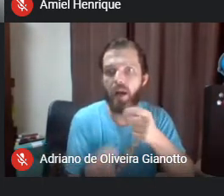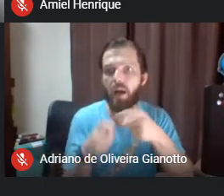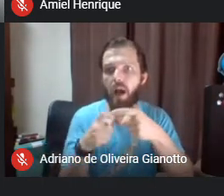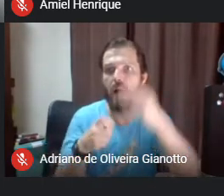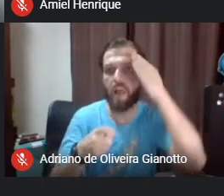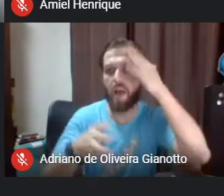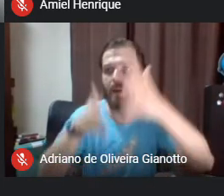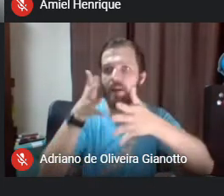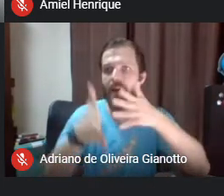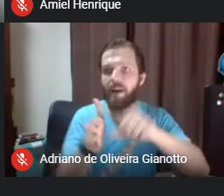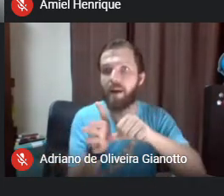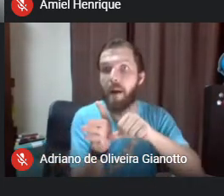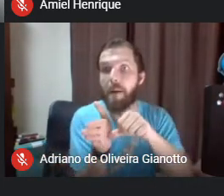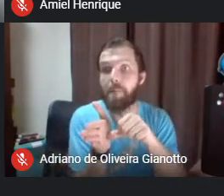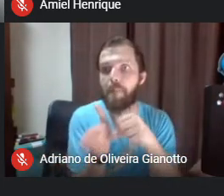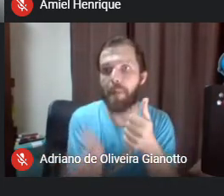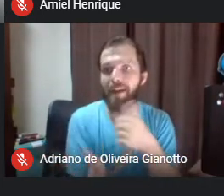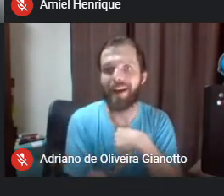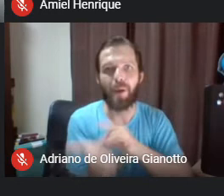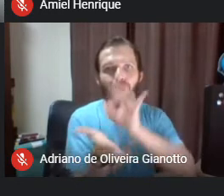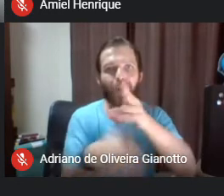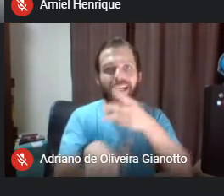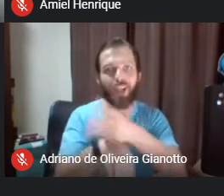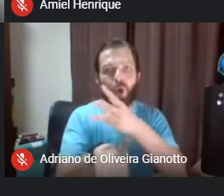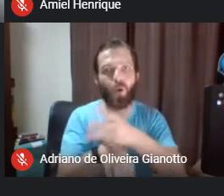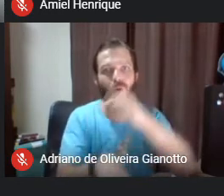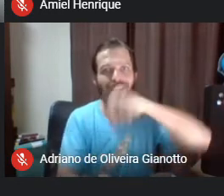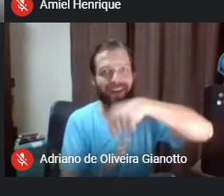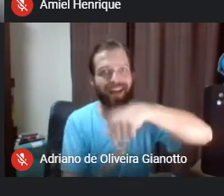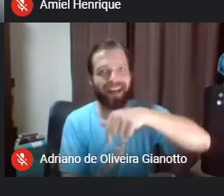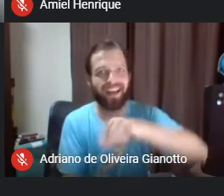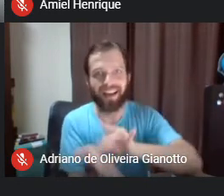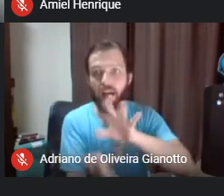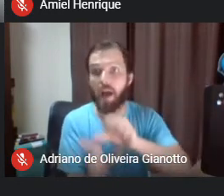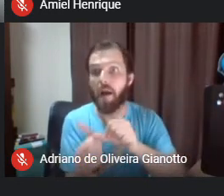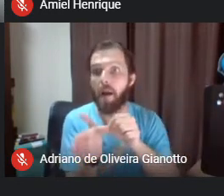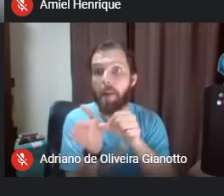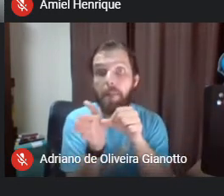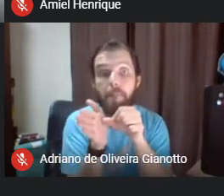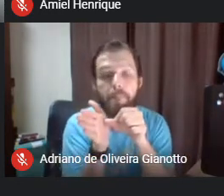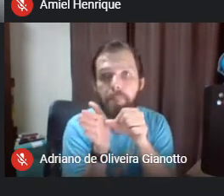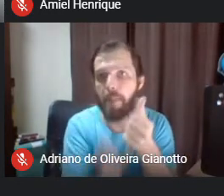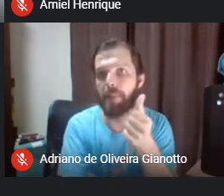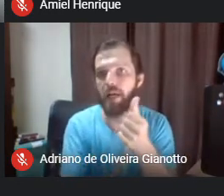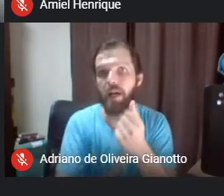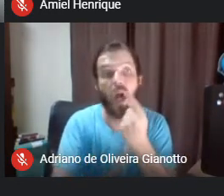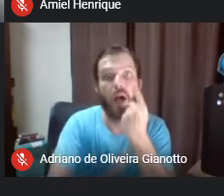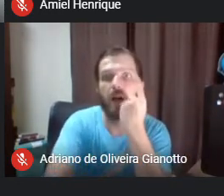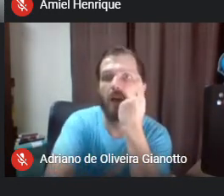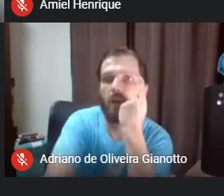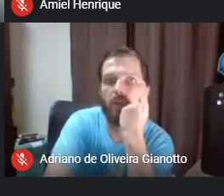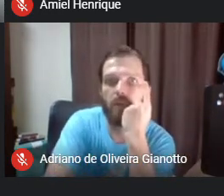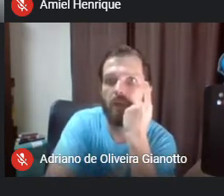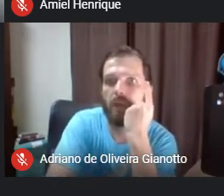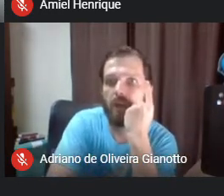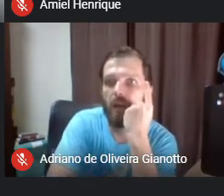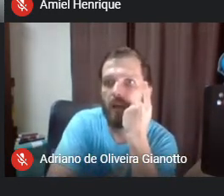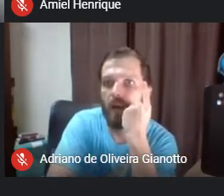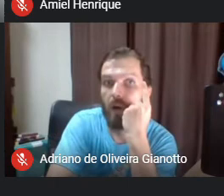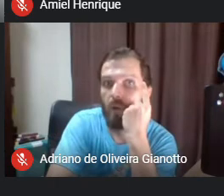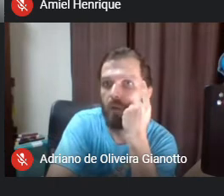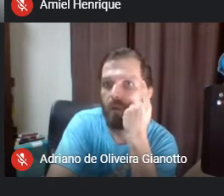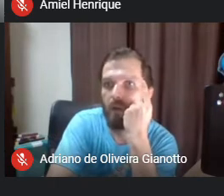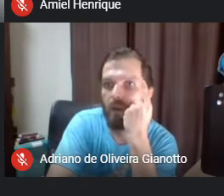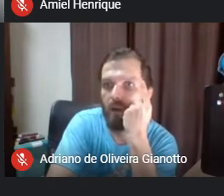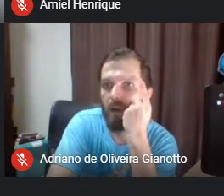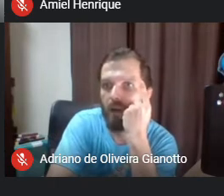WhatsApp, viu que eu coloquei para vocês? Né? Teve o primeiro médico, coloquei no WhatsApp, o primeiro médico que fez uma, sabe, língua